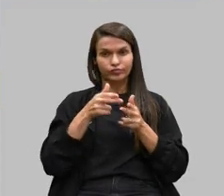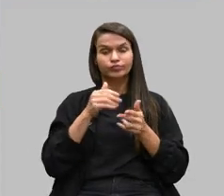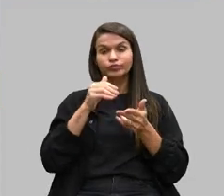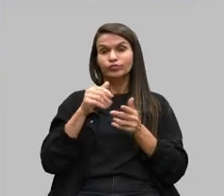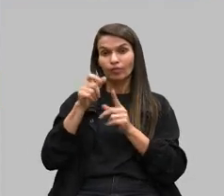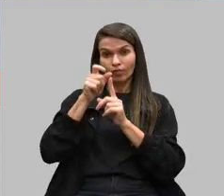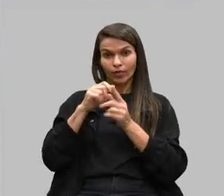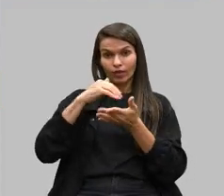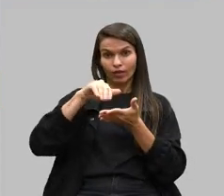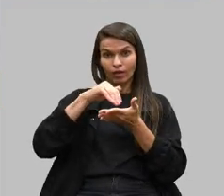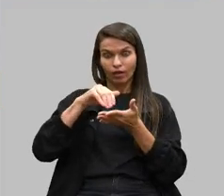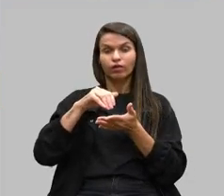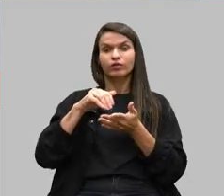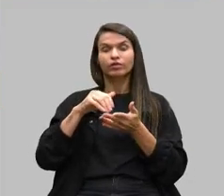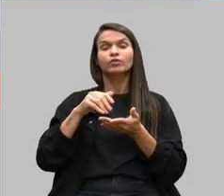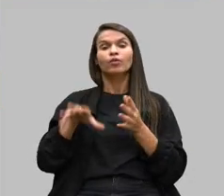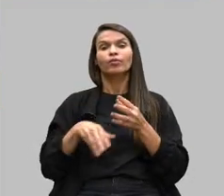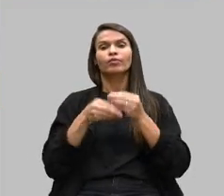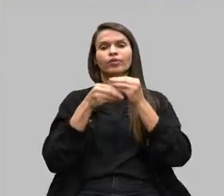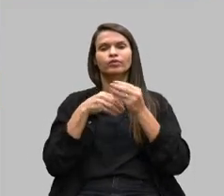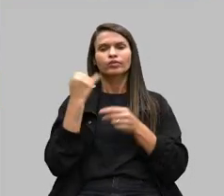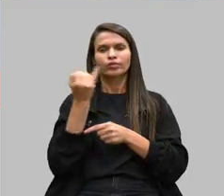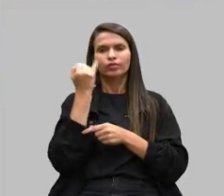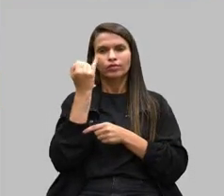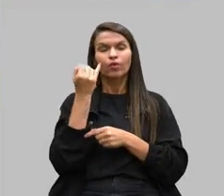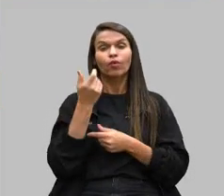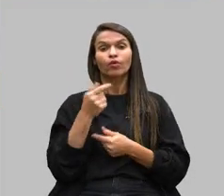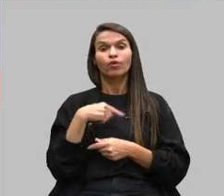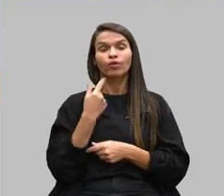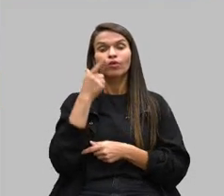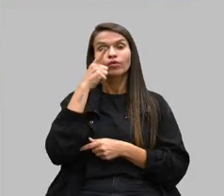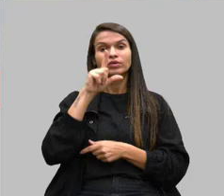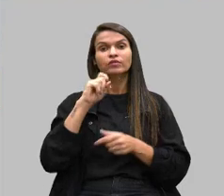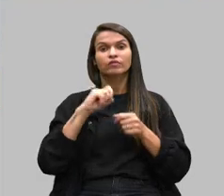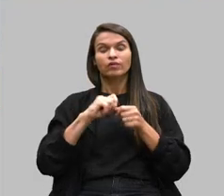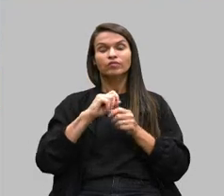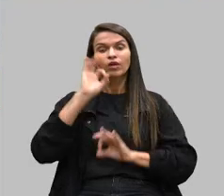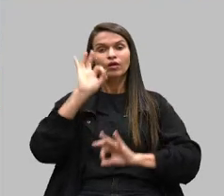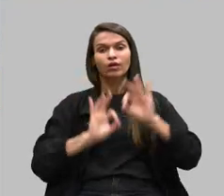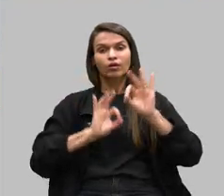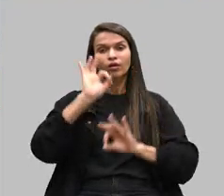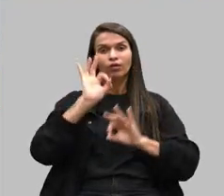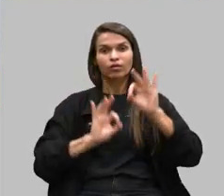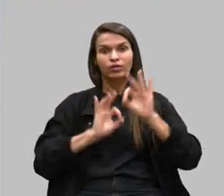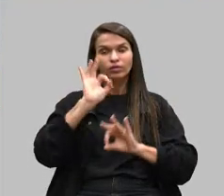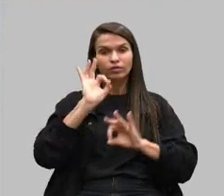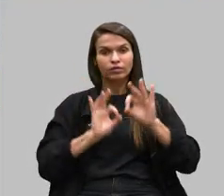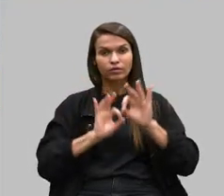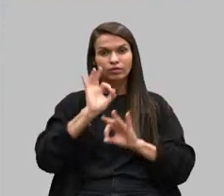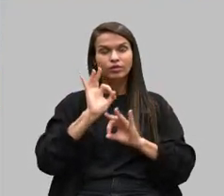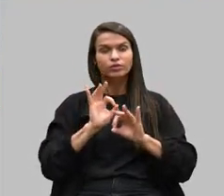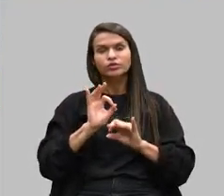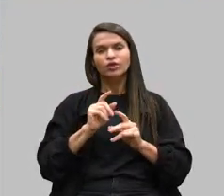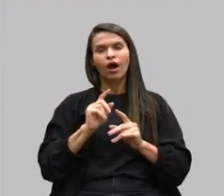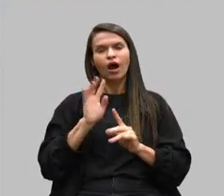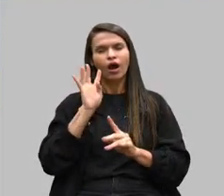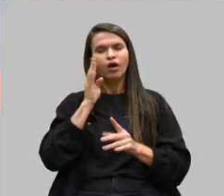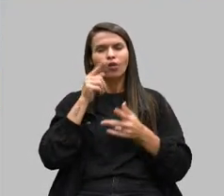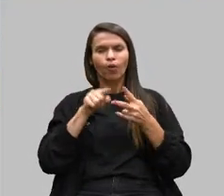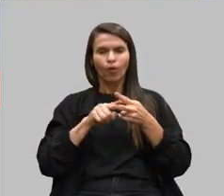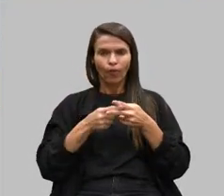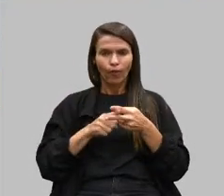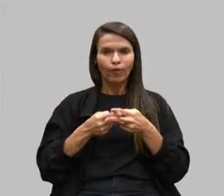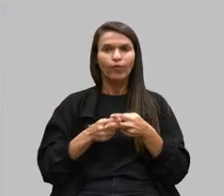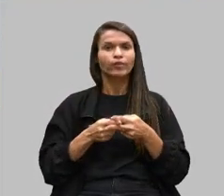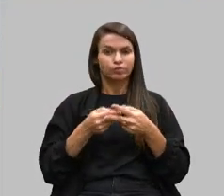preciso que nessa nova gestão a gente consegue agora fazer os ajustes e rearranjos de eventuais correções que se façam